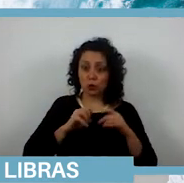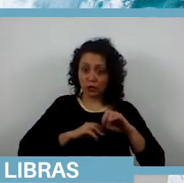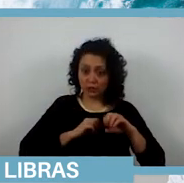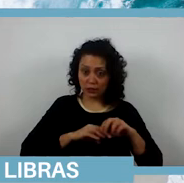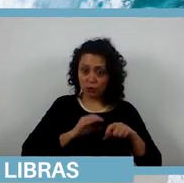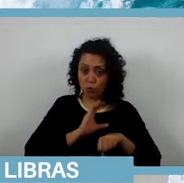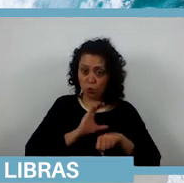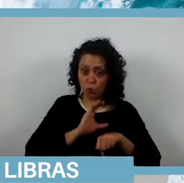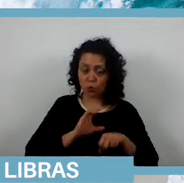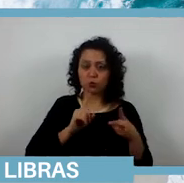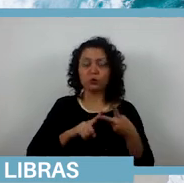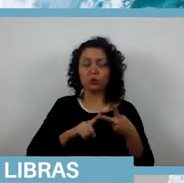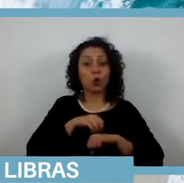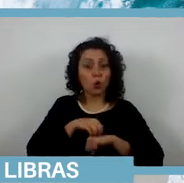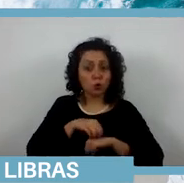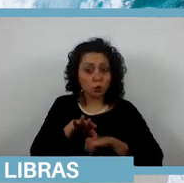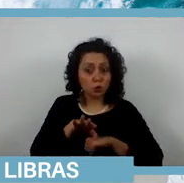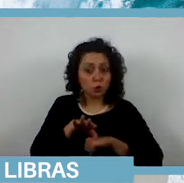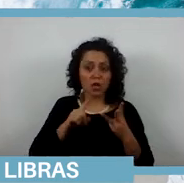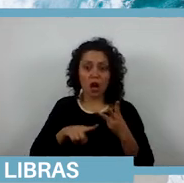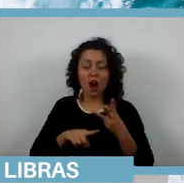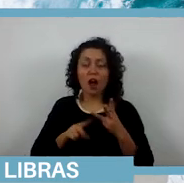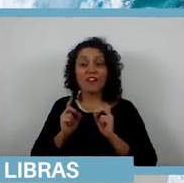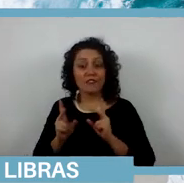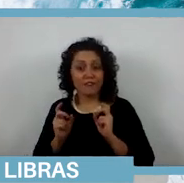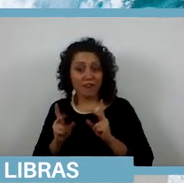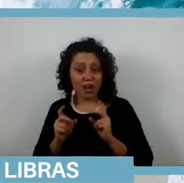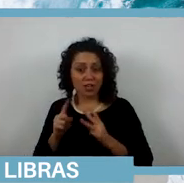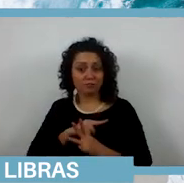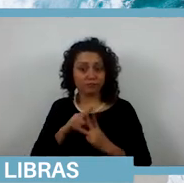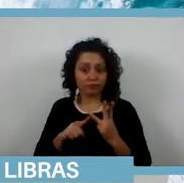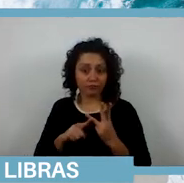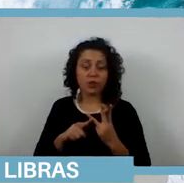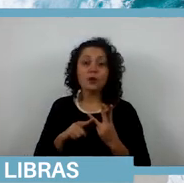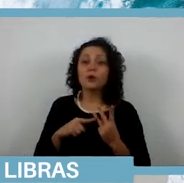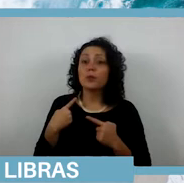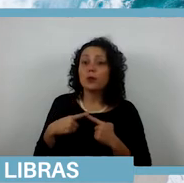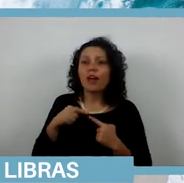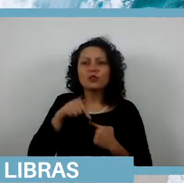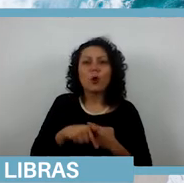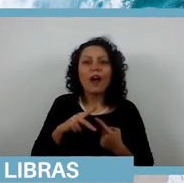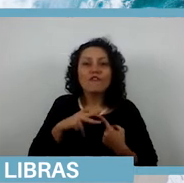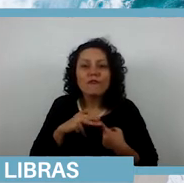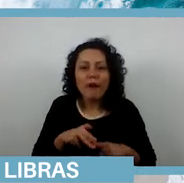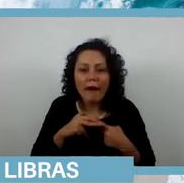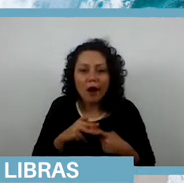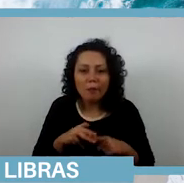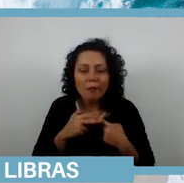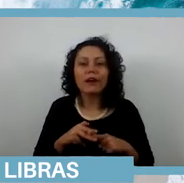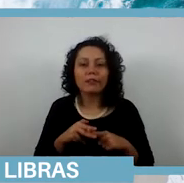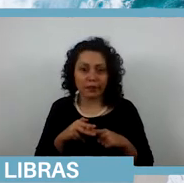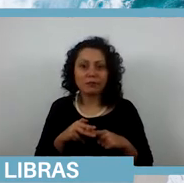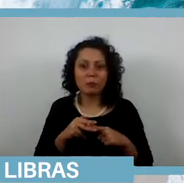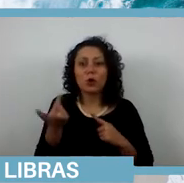cursos o das consultorias e o da venda de produtos porque esses produtos funciona como ferramenta para a gente colocar essas